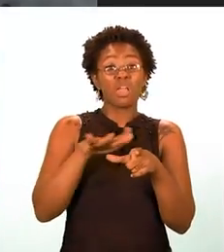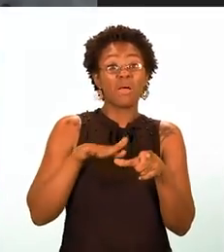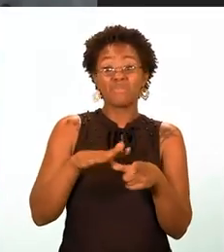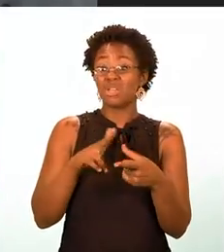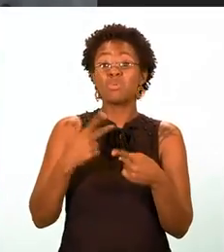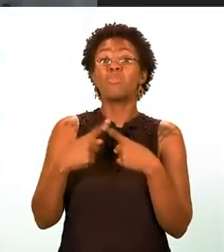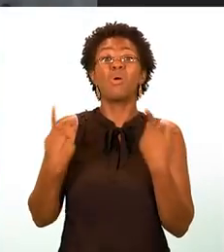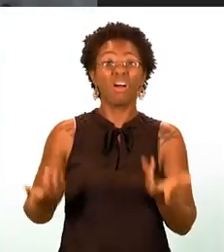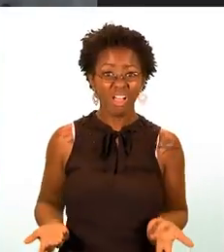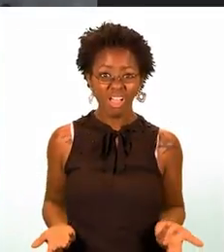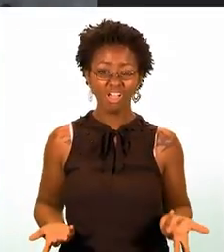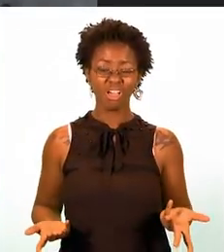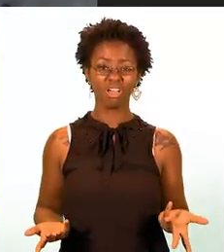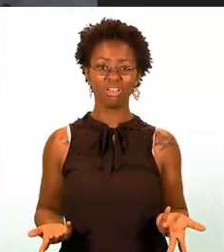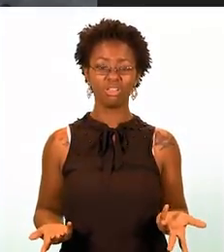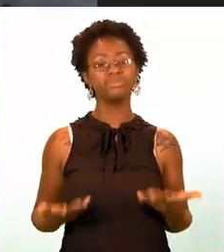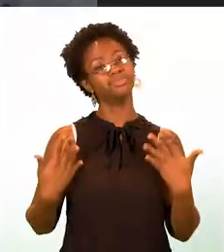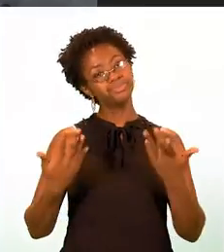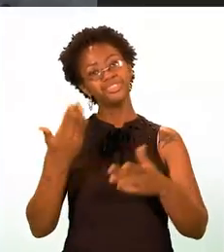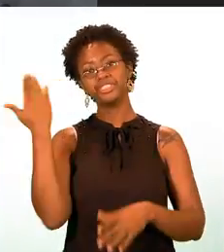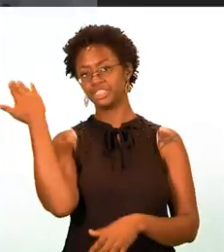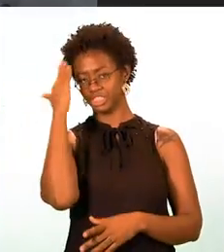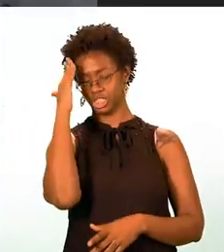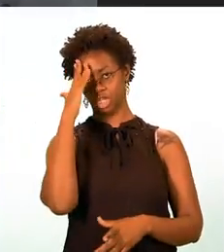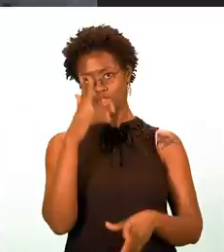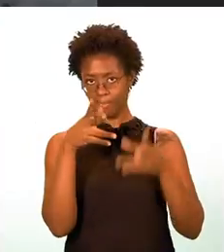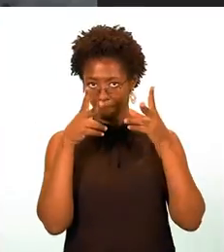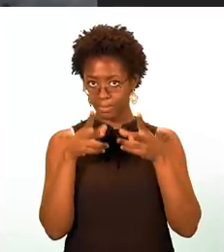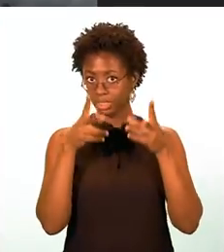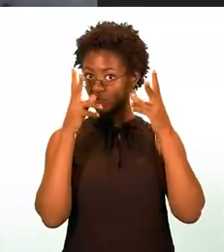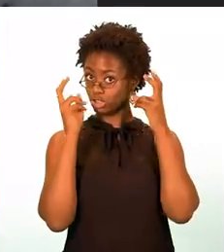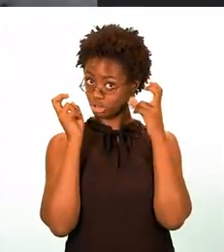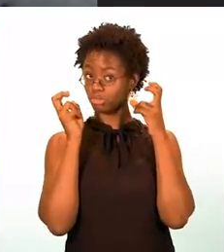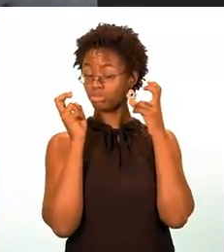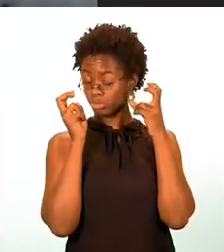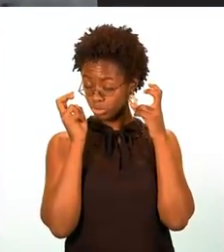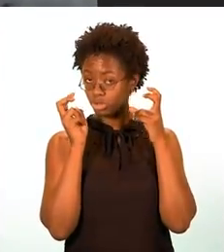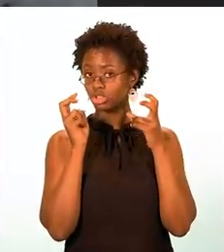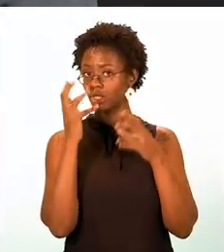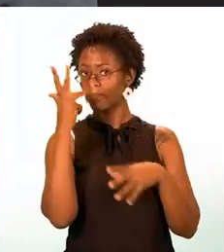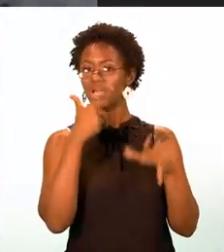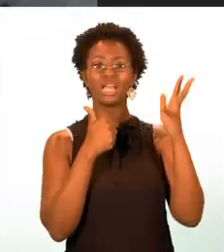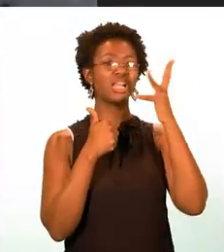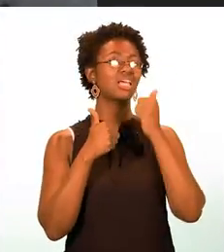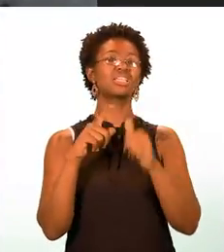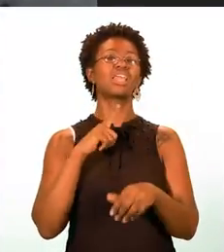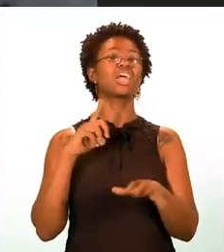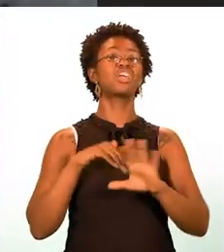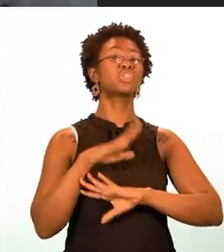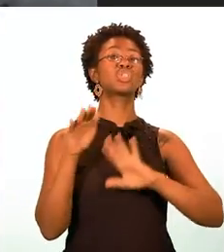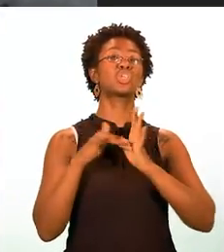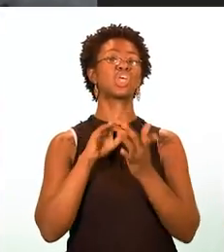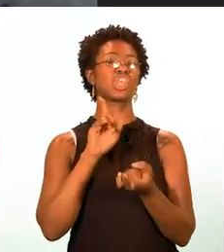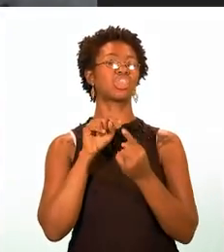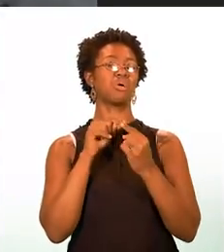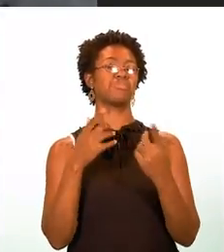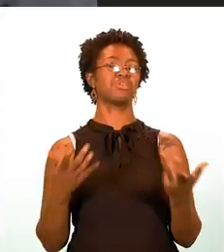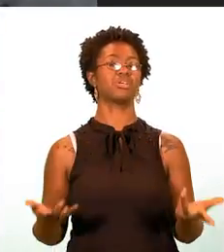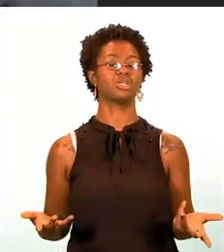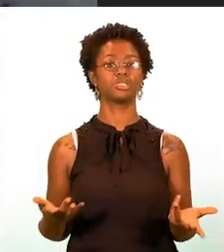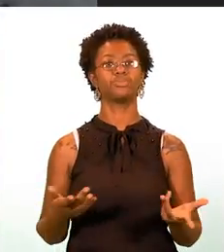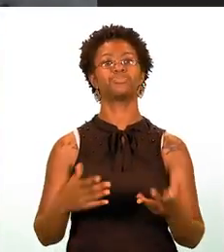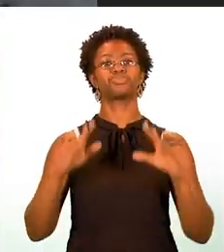de quê? Né? Então, você começa a entender e perceber que a beleza existe em todas as coisas. Então,